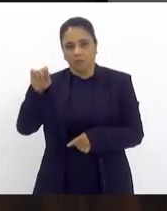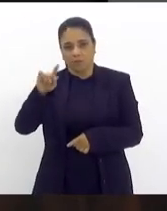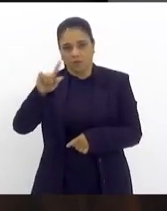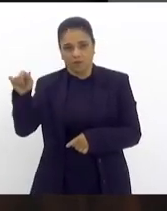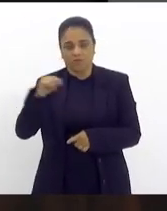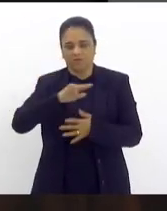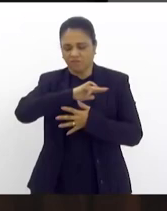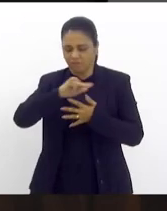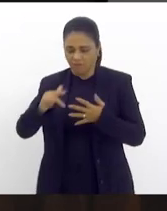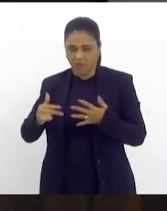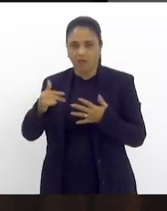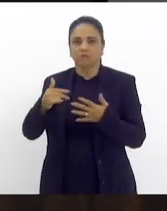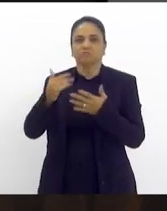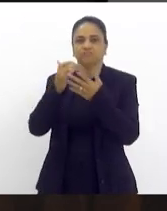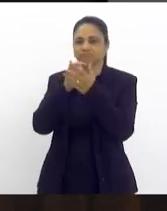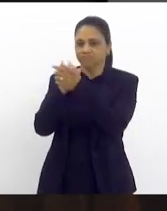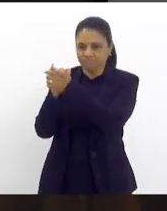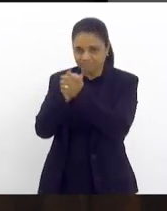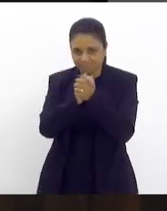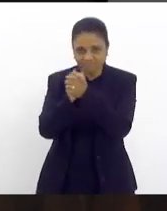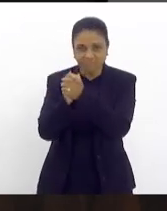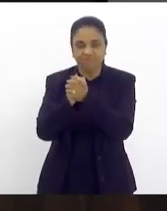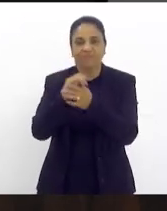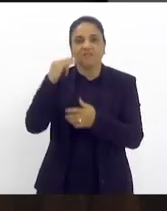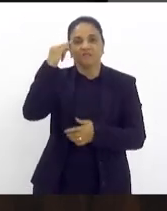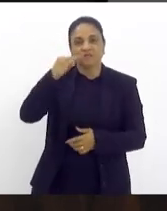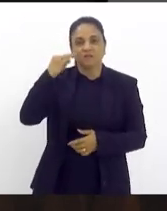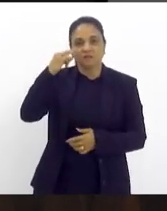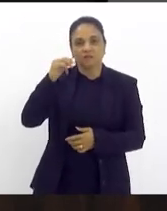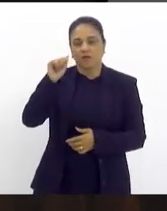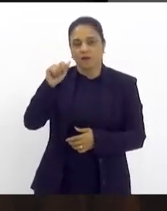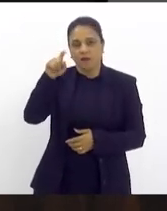nominá-lo a todos. O vereador